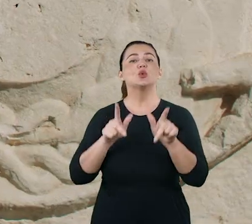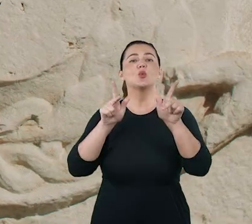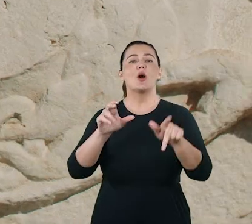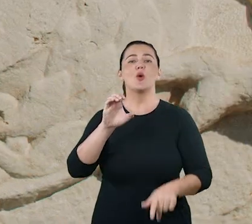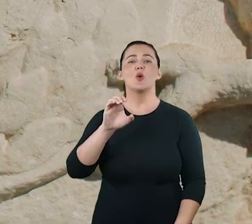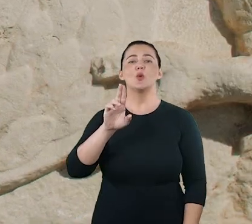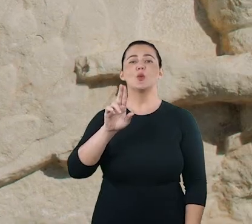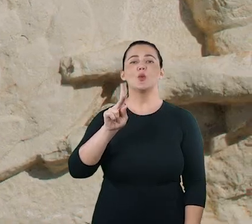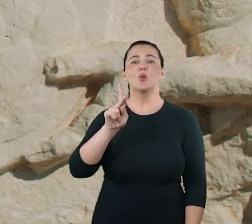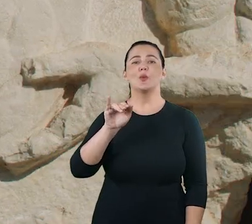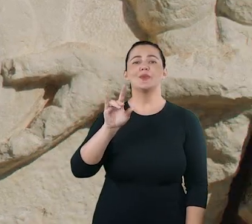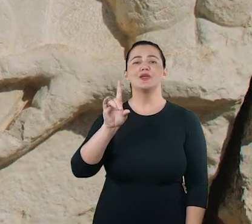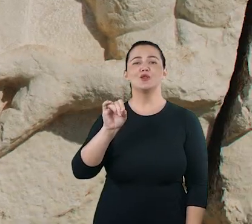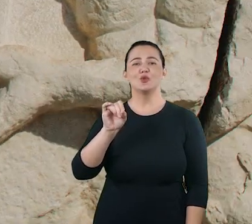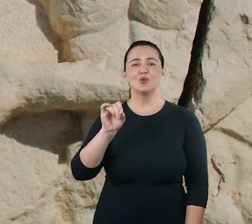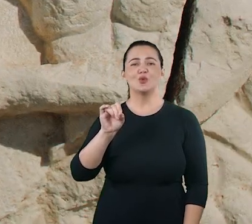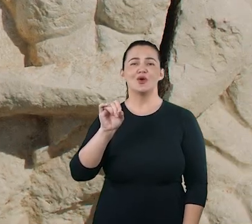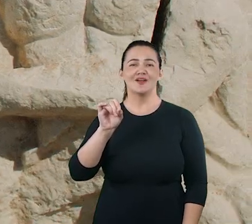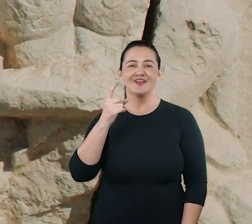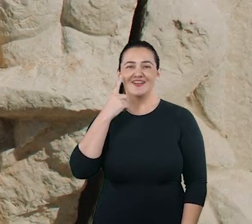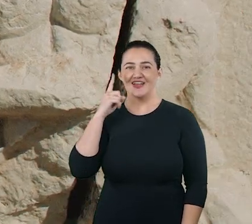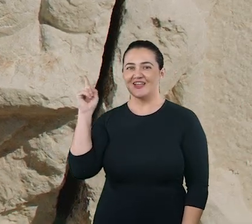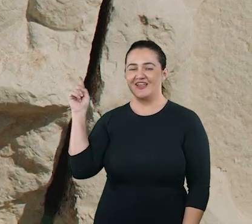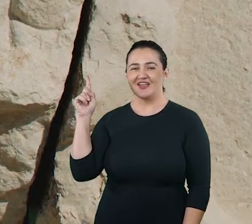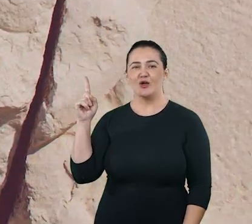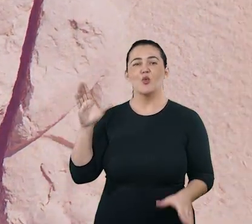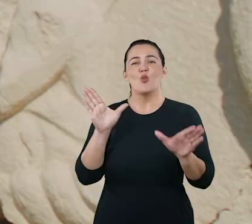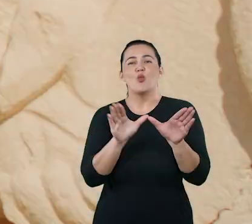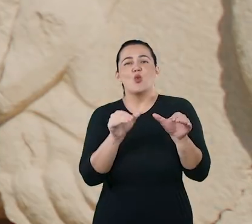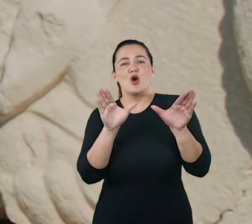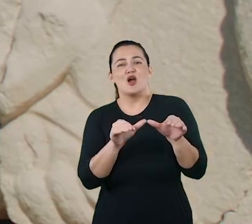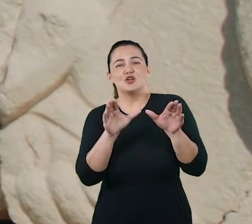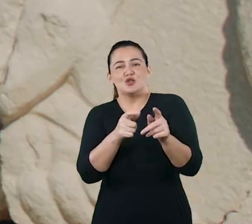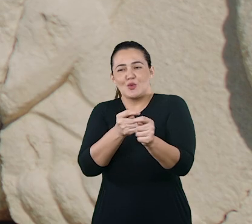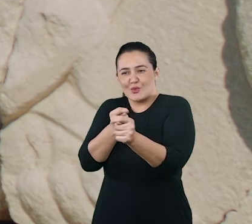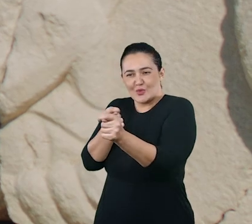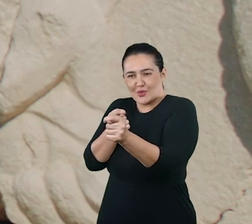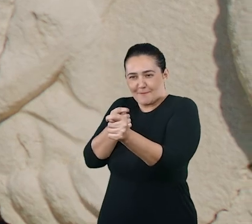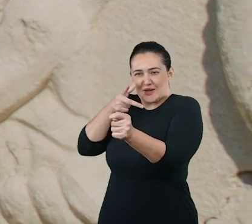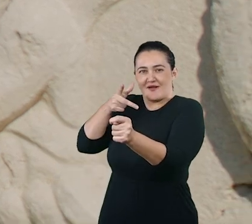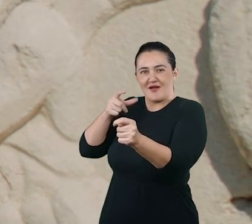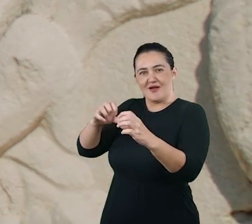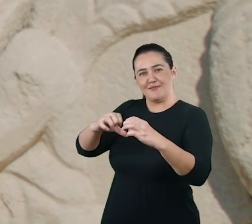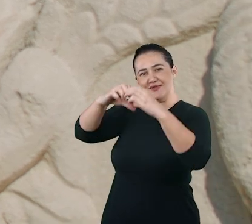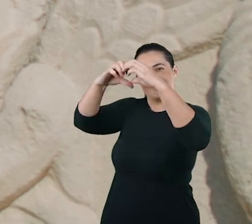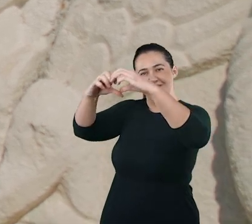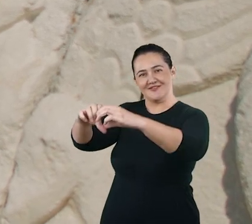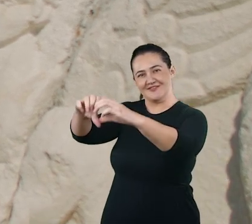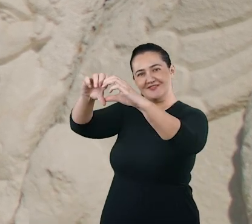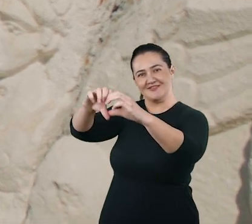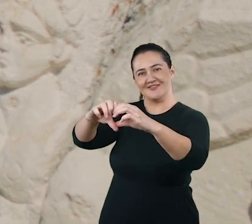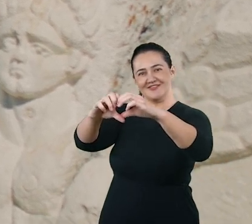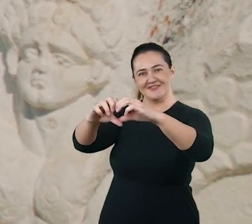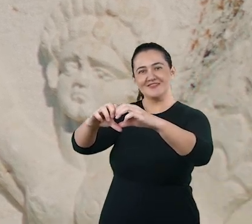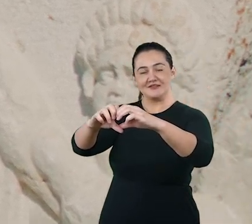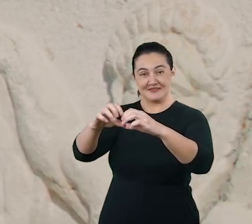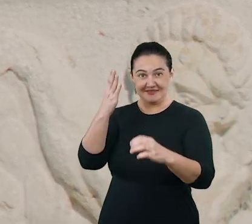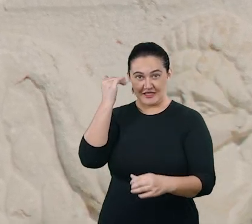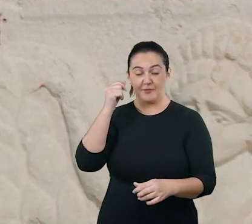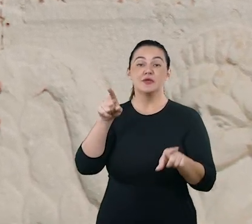era associado também à deusa Nike, a deusa da vitória. E daqui a pouquinho nós vamos ver a Nike logo ali no início da